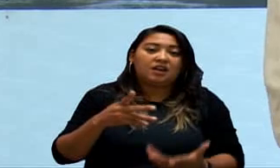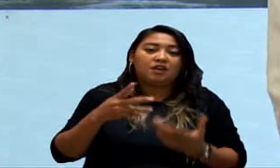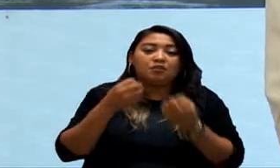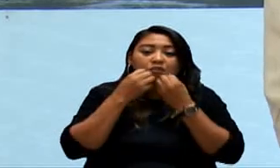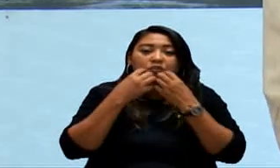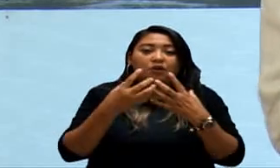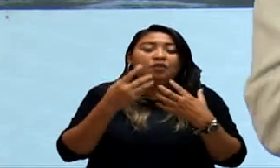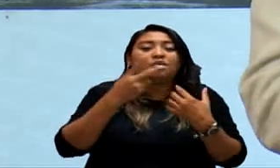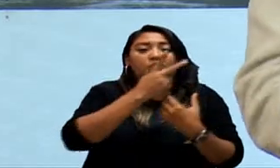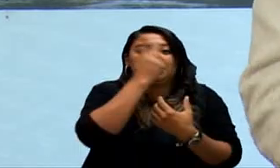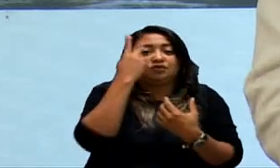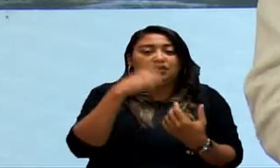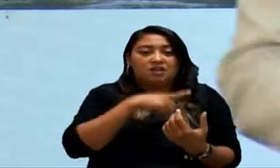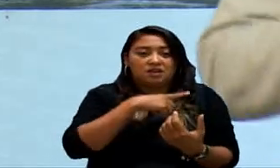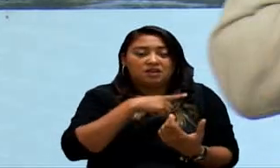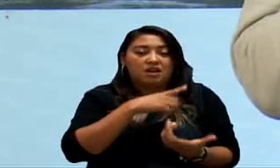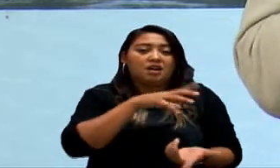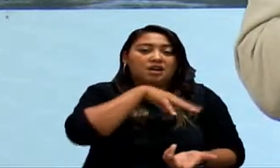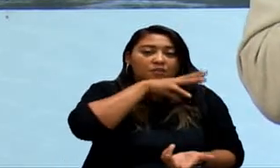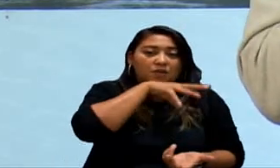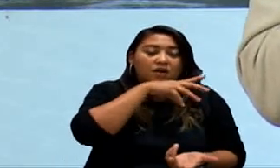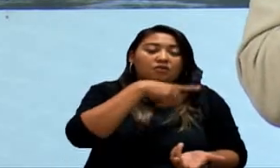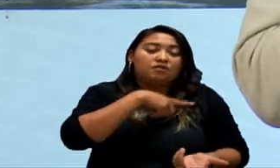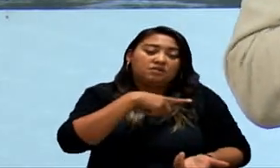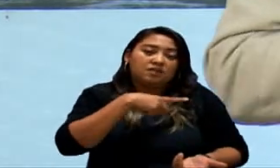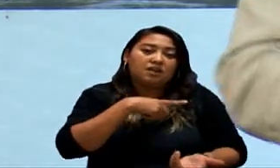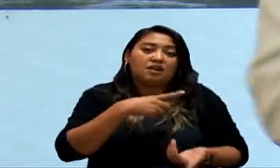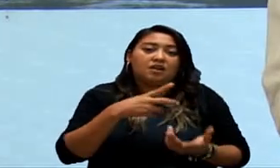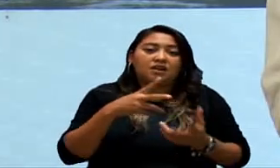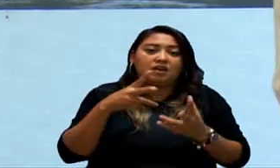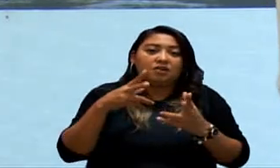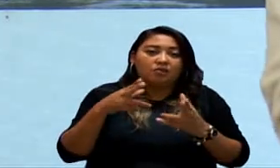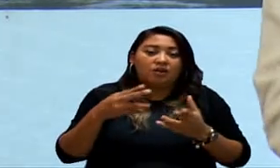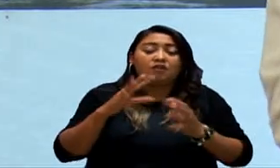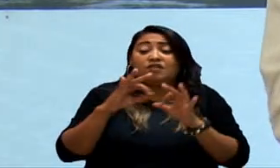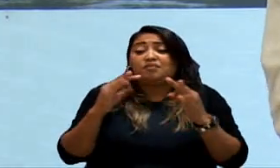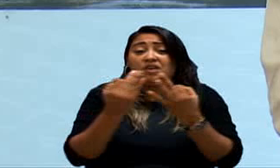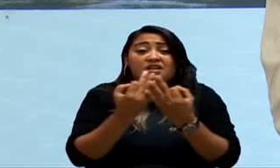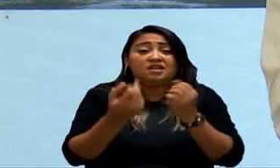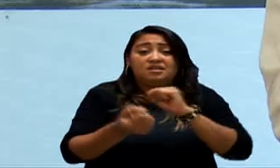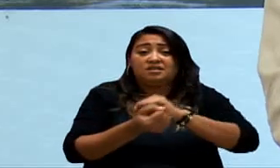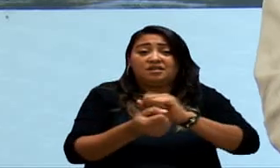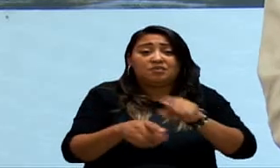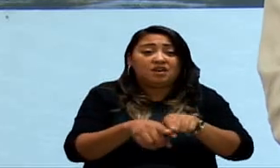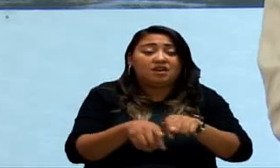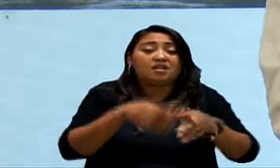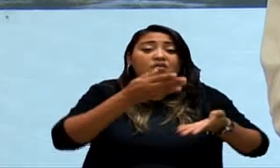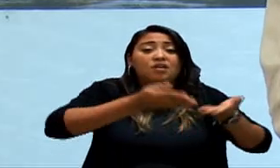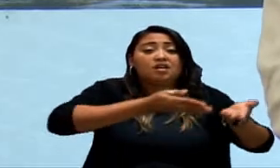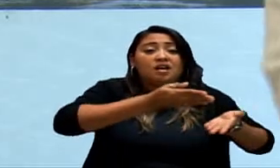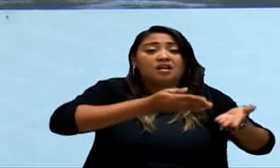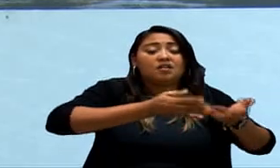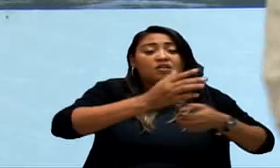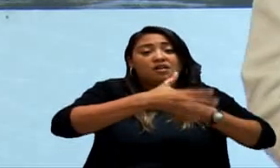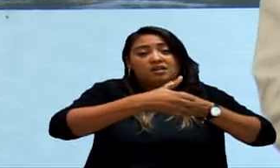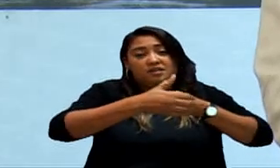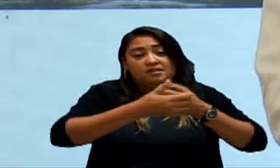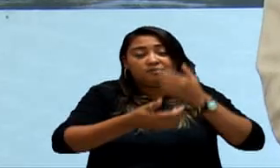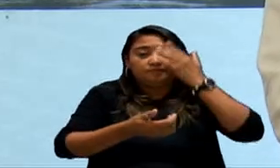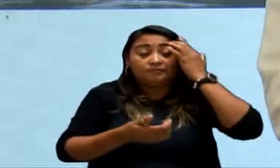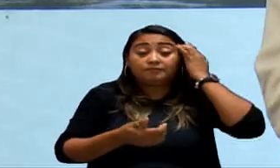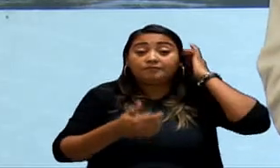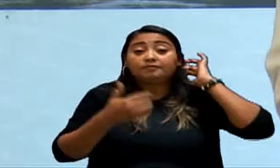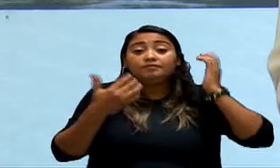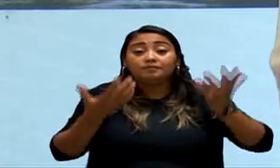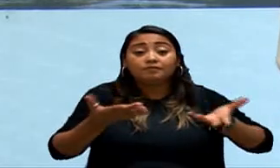seus animais, tem o seu pet, tem ele como, né, um ser da sua família, trata ele com muito amor e carinho. E esse projeto